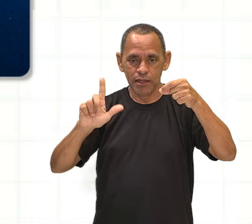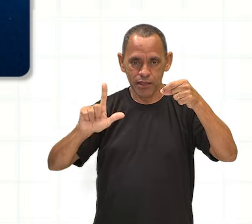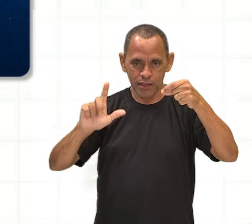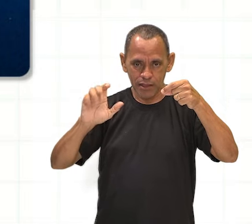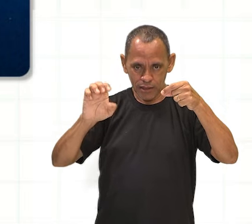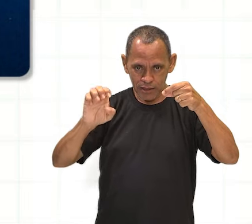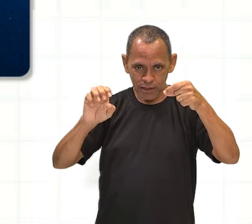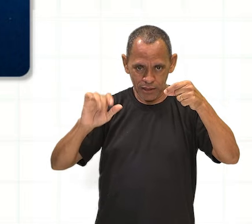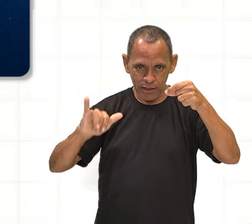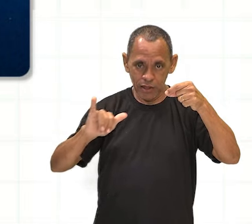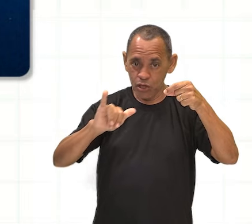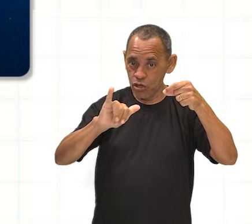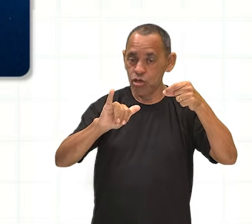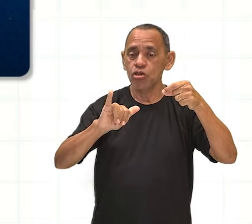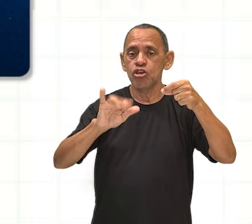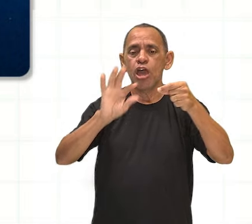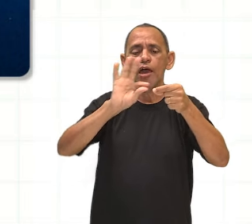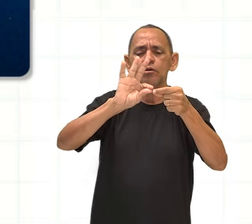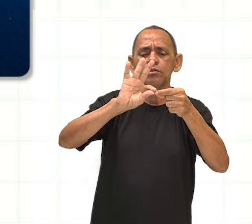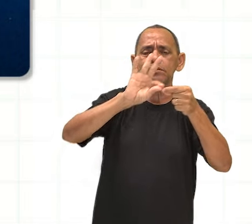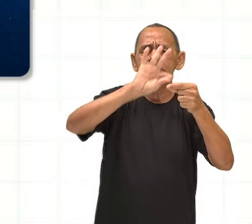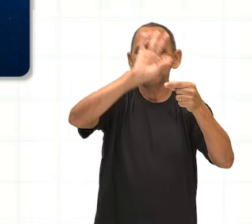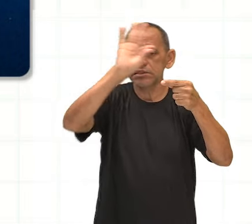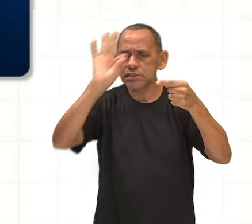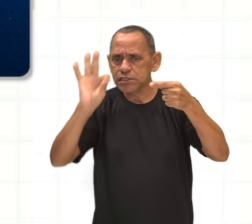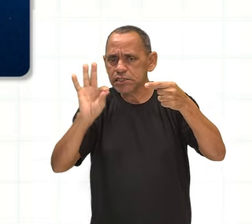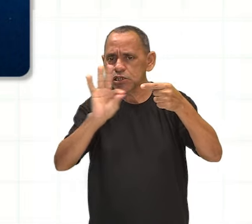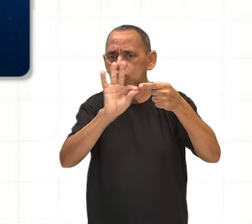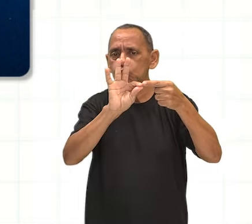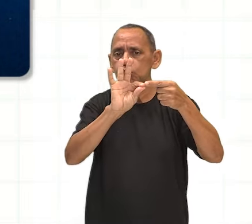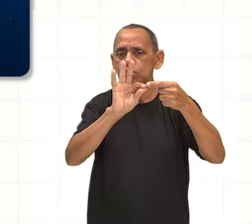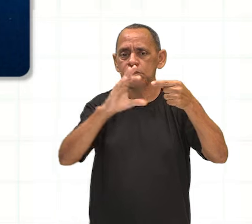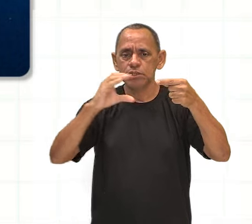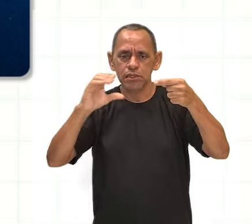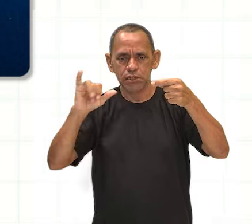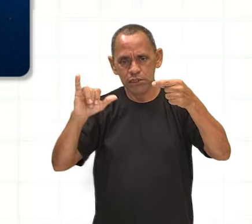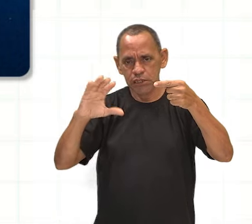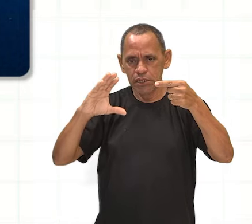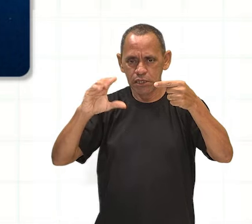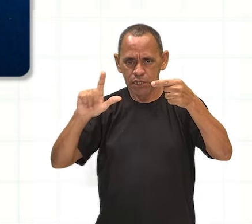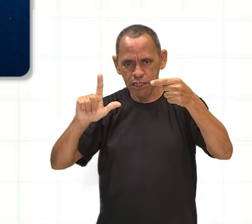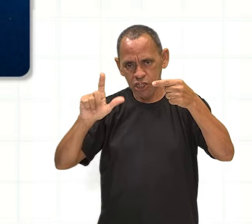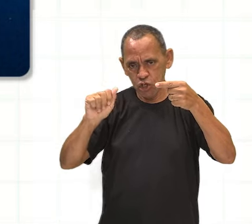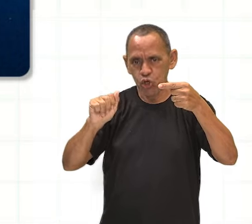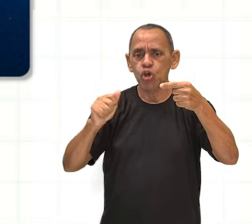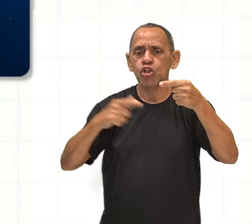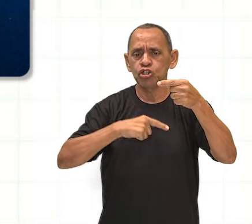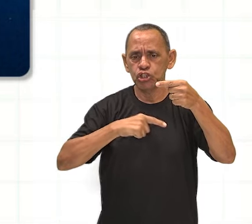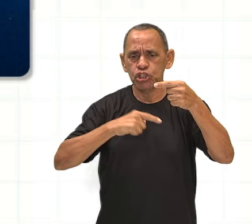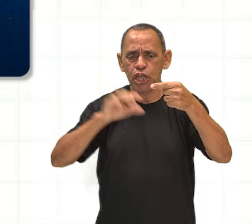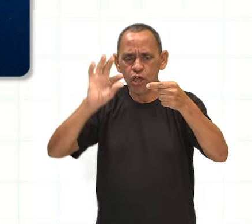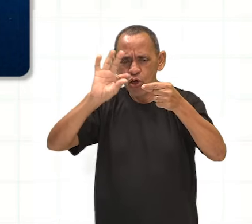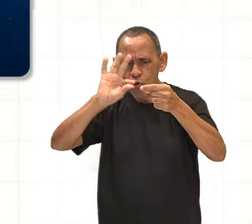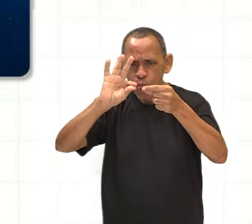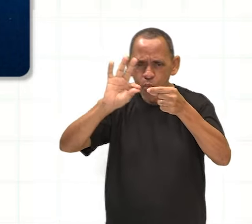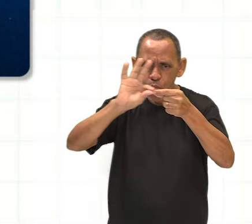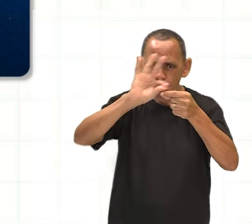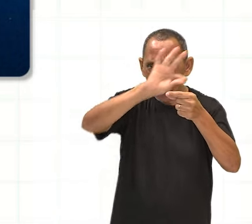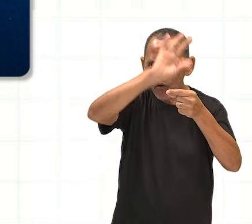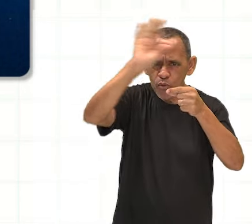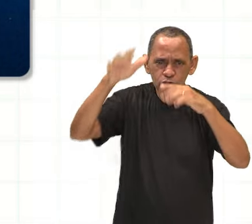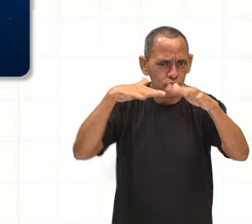como um ciclo, olha, porque tem a ver com esse ciclo aqui de ar descendo e ar subindo. Então, aqui a gente tem um